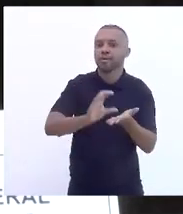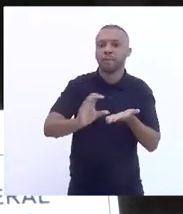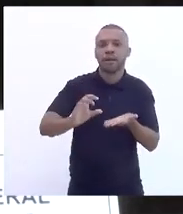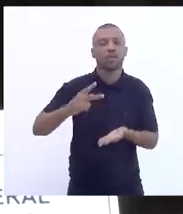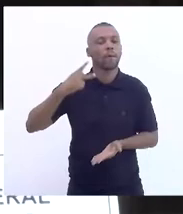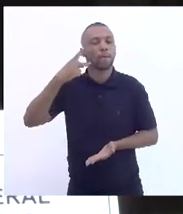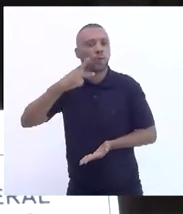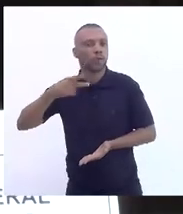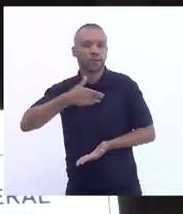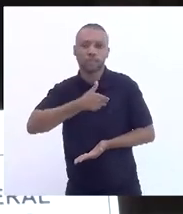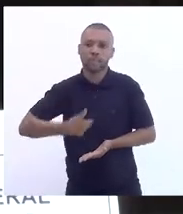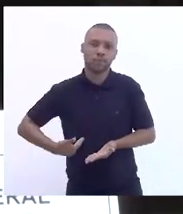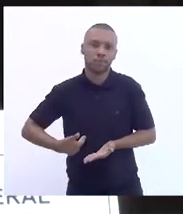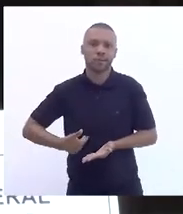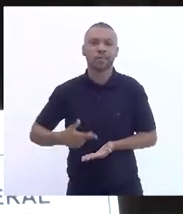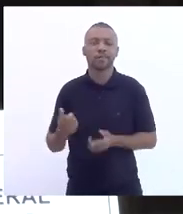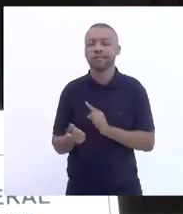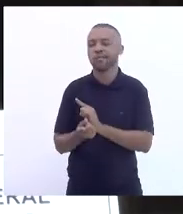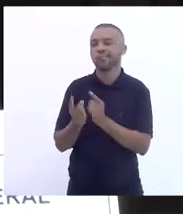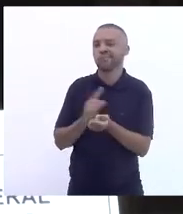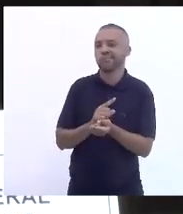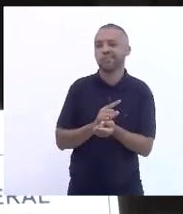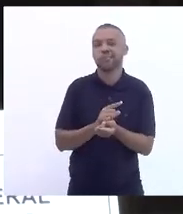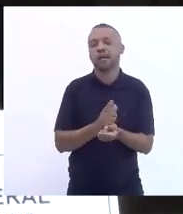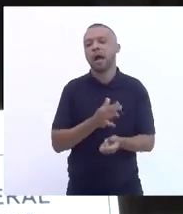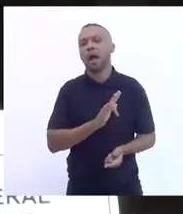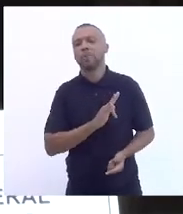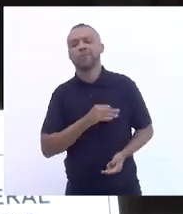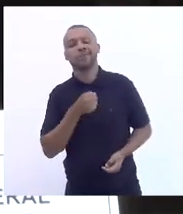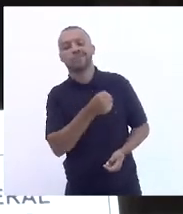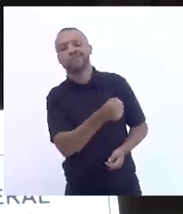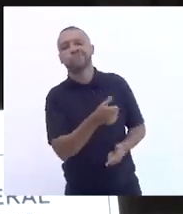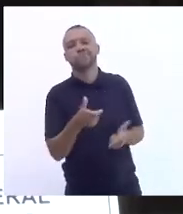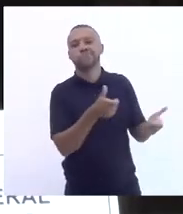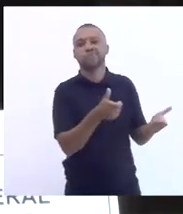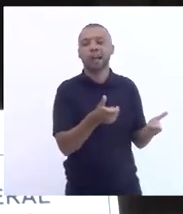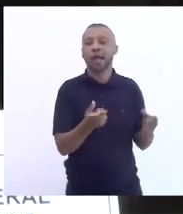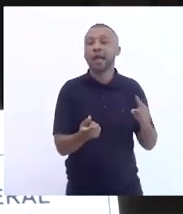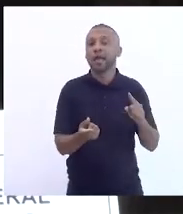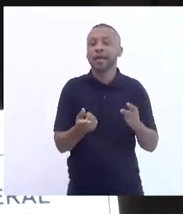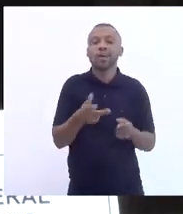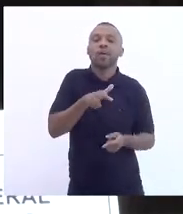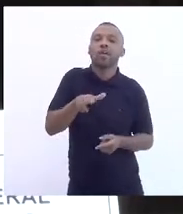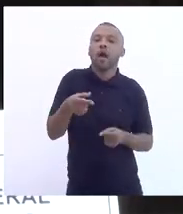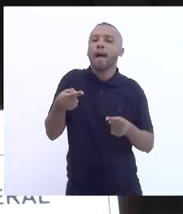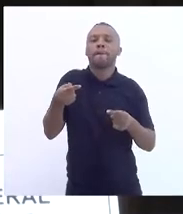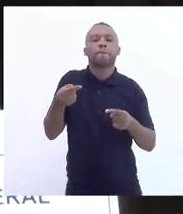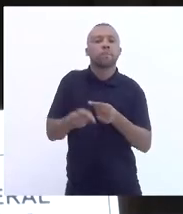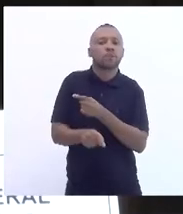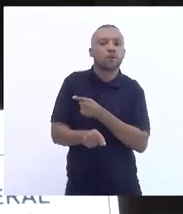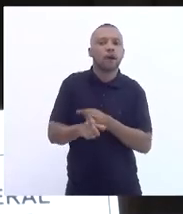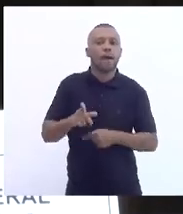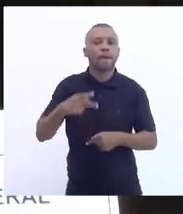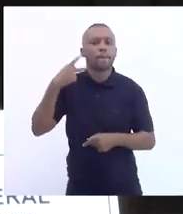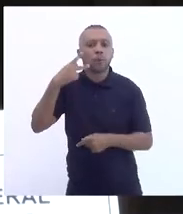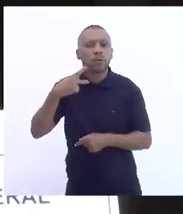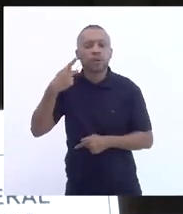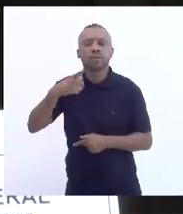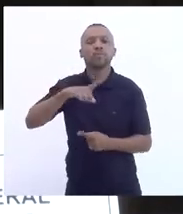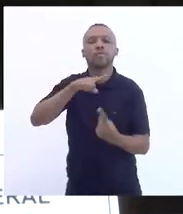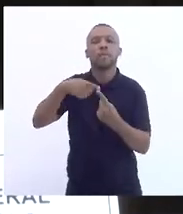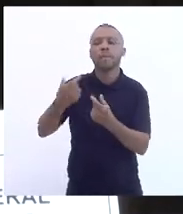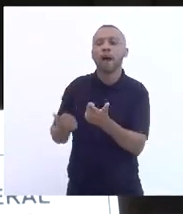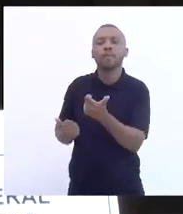seu braço armado e não políticas para chegar direitos nas casas na